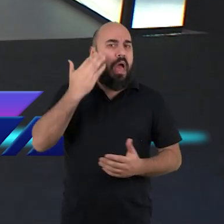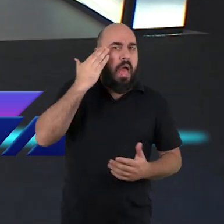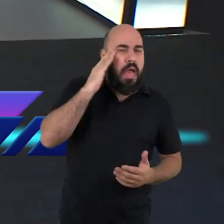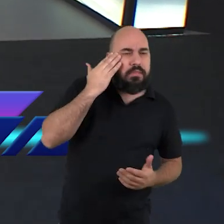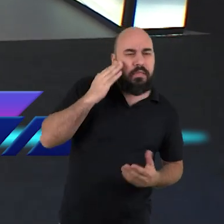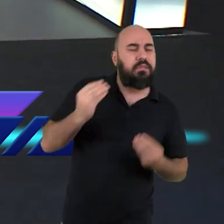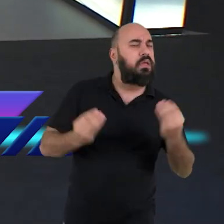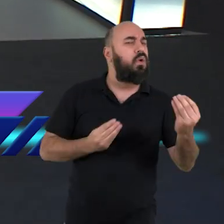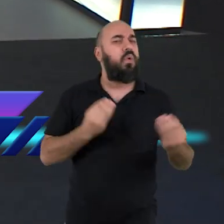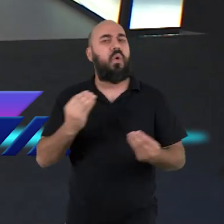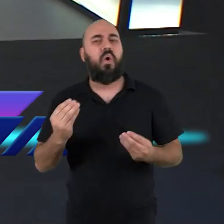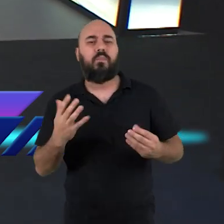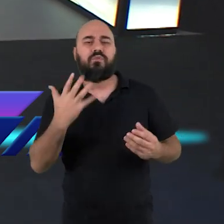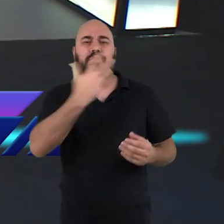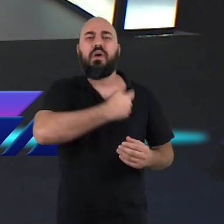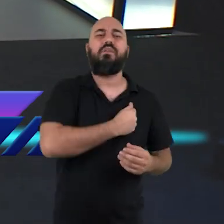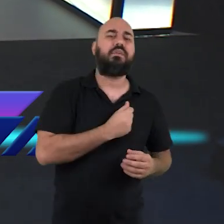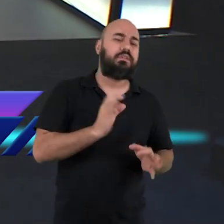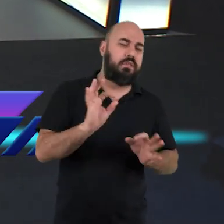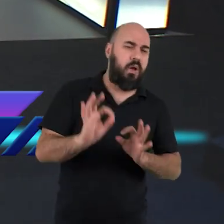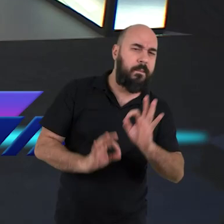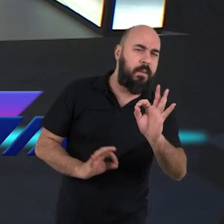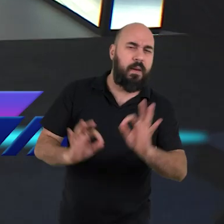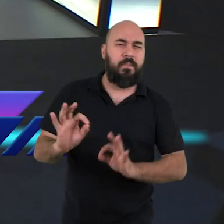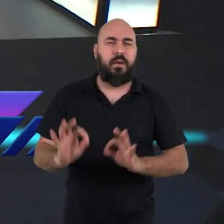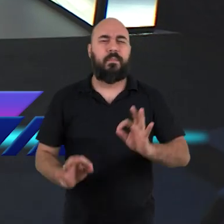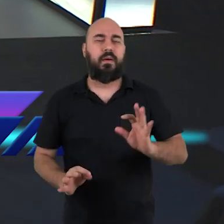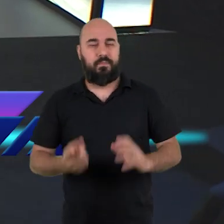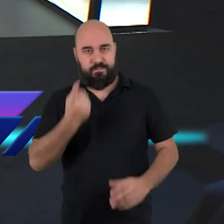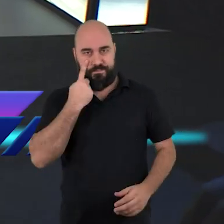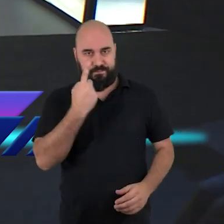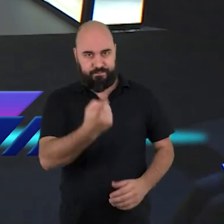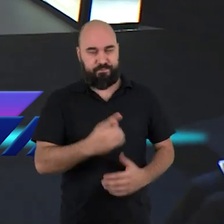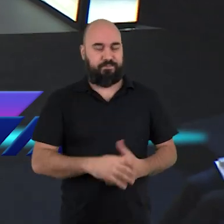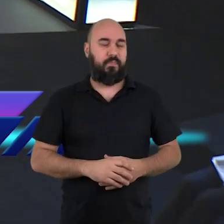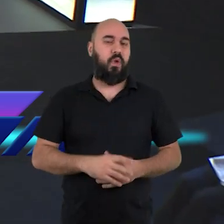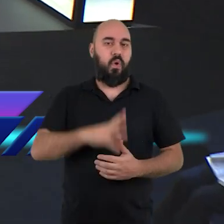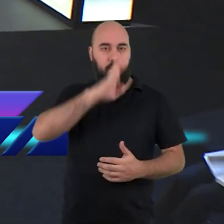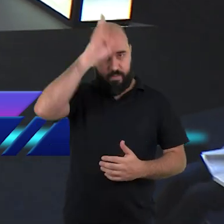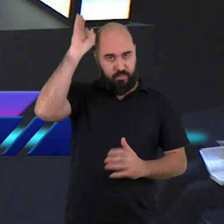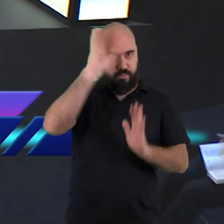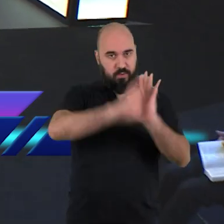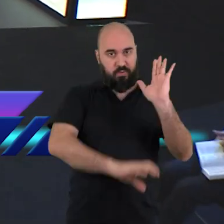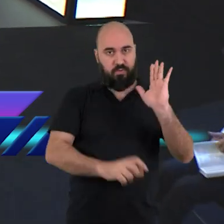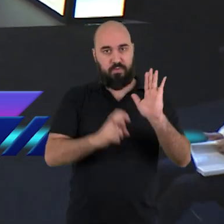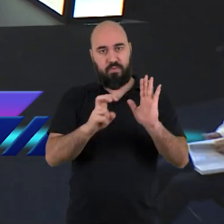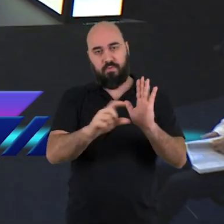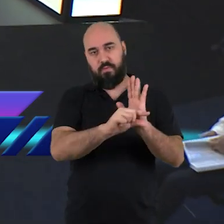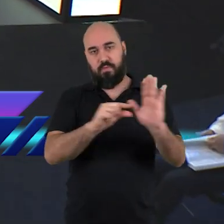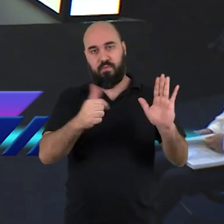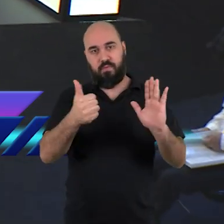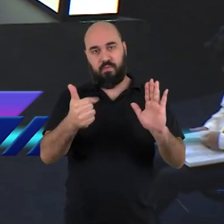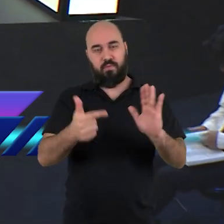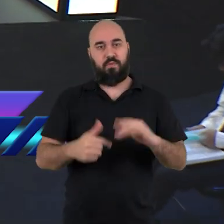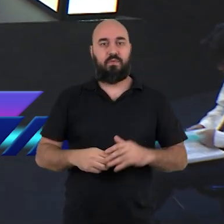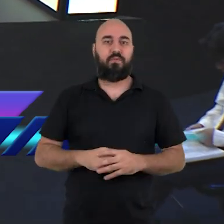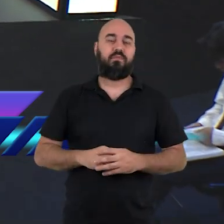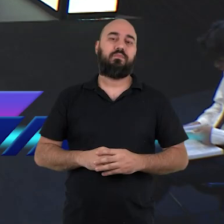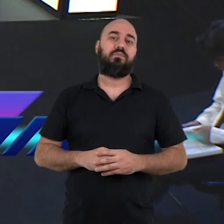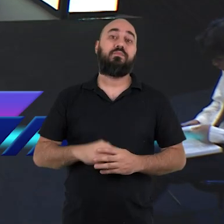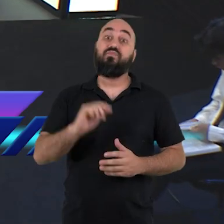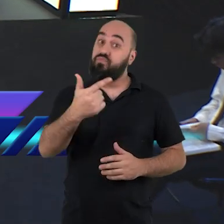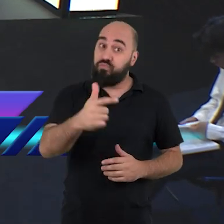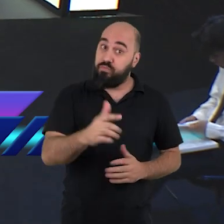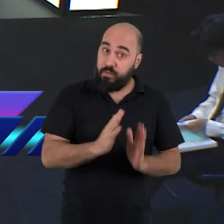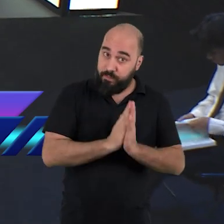entender a dinâmica do plano da salvação. Tem a sua Bíblia aí, Romanos capítulo 5, versículo 12. Se você não tem Bíblia